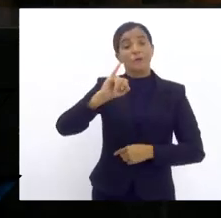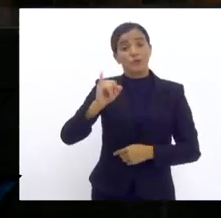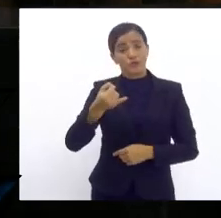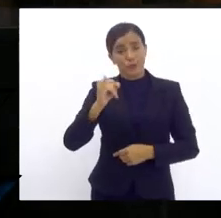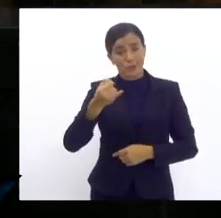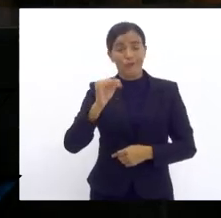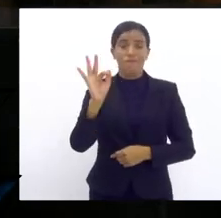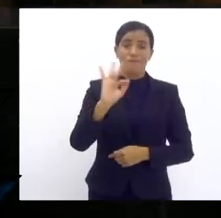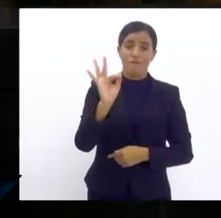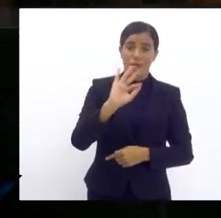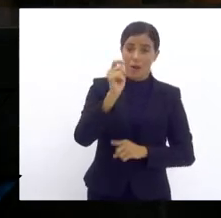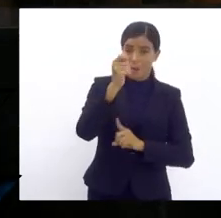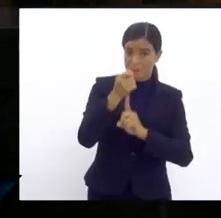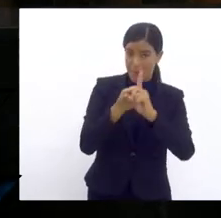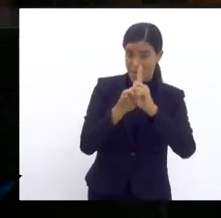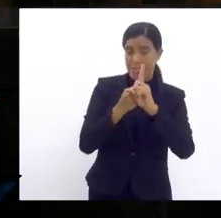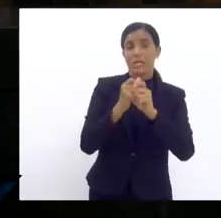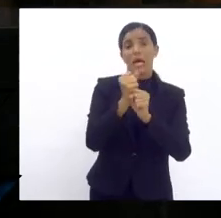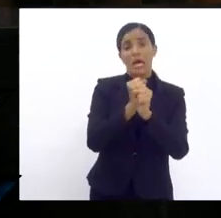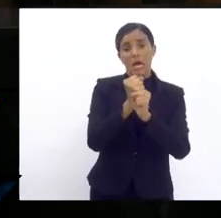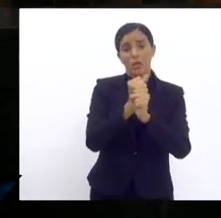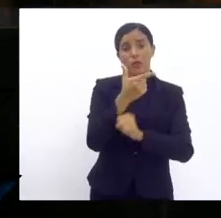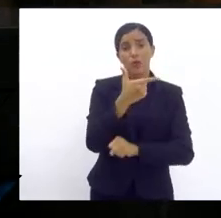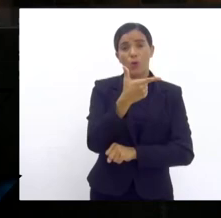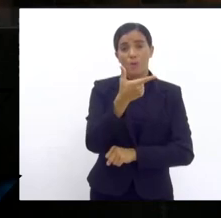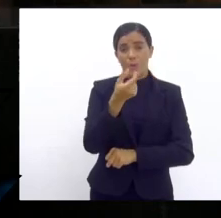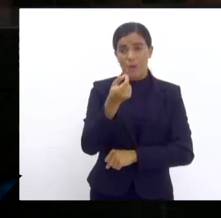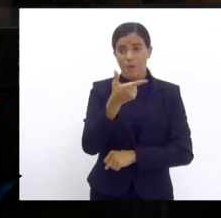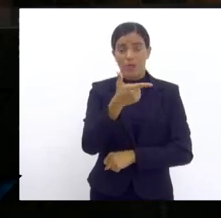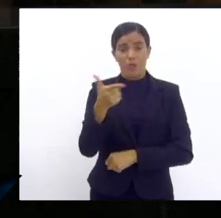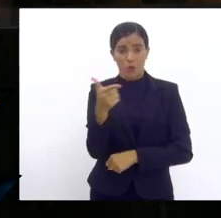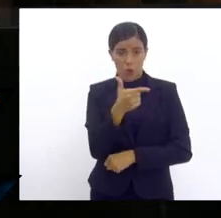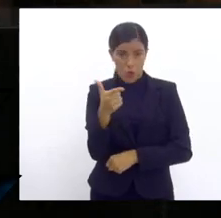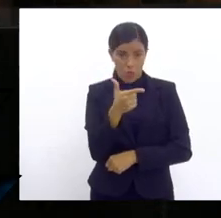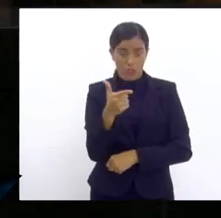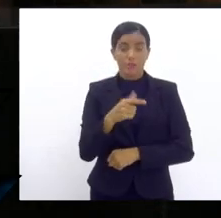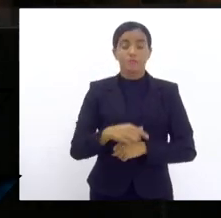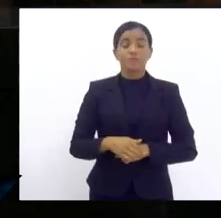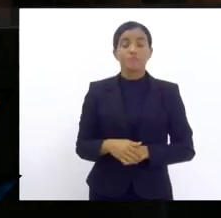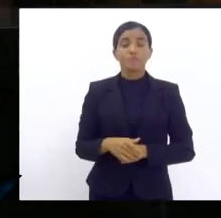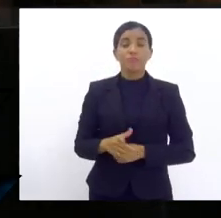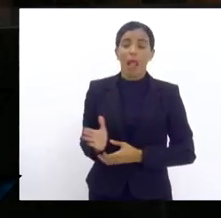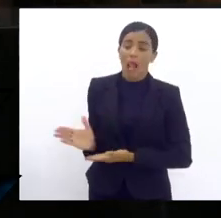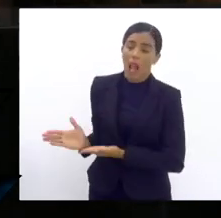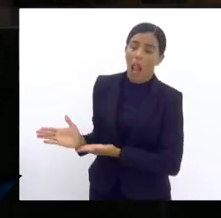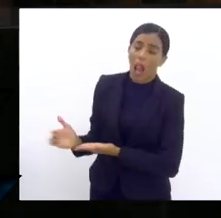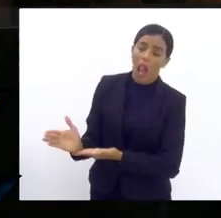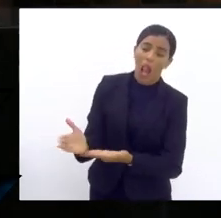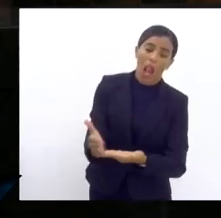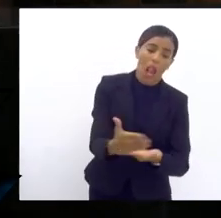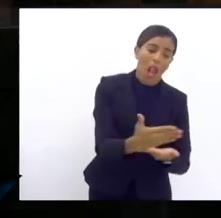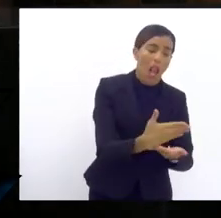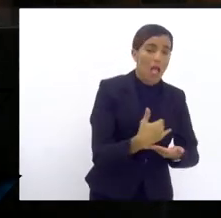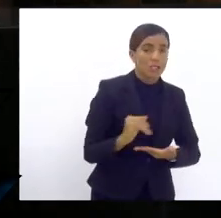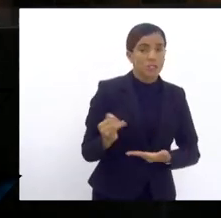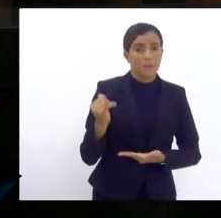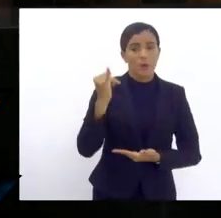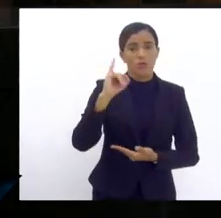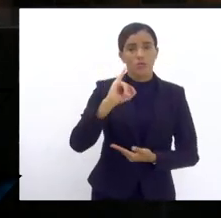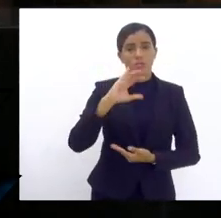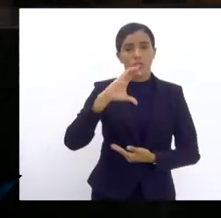22 A lei foi primeiro de julho de 22 arrecadação de cms do estado foi